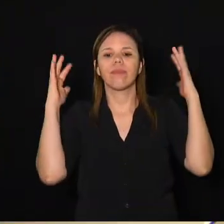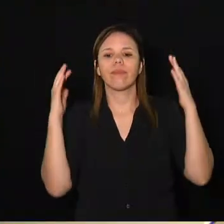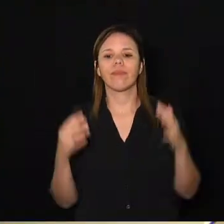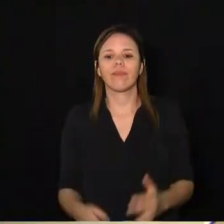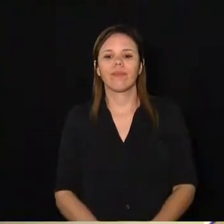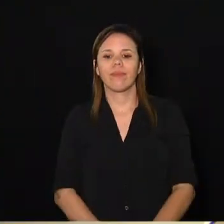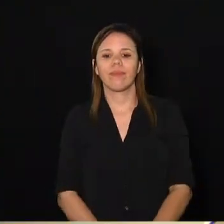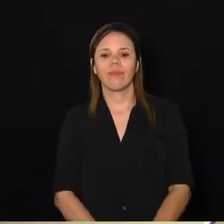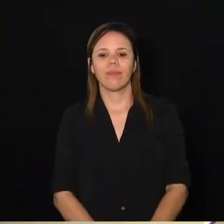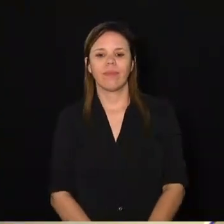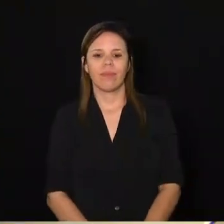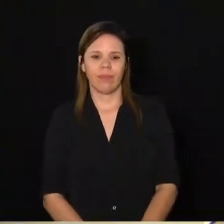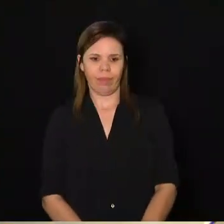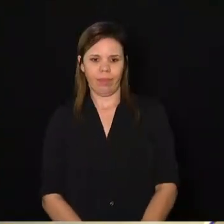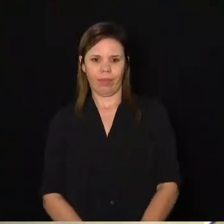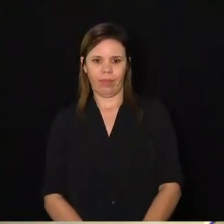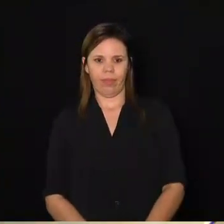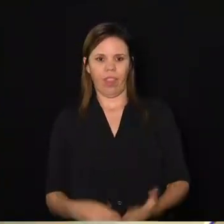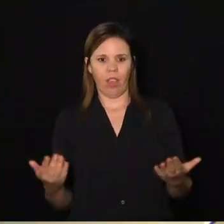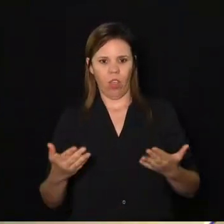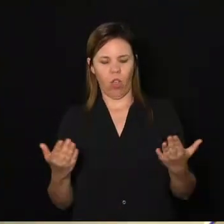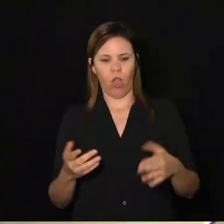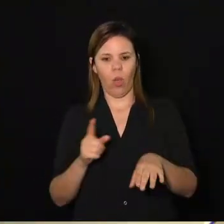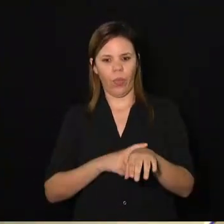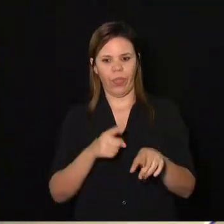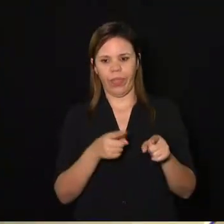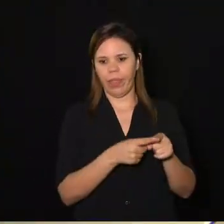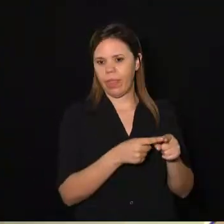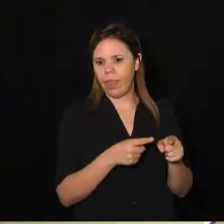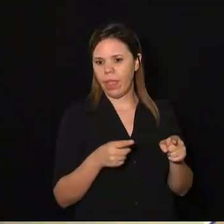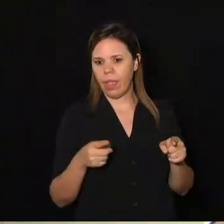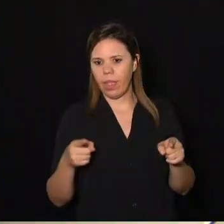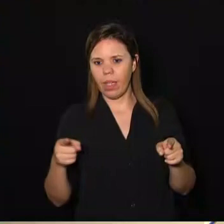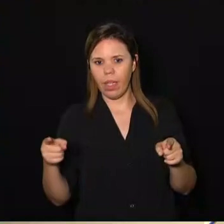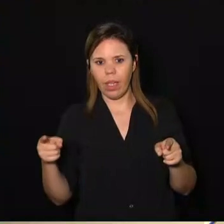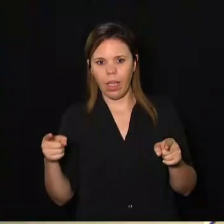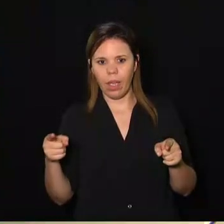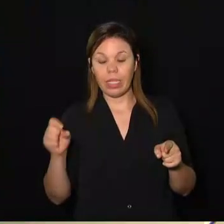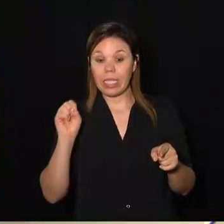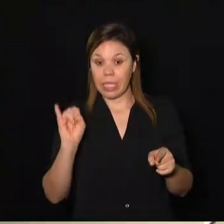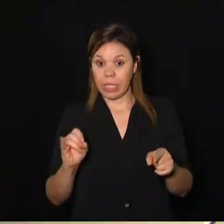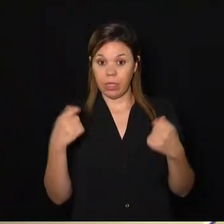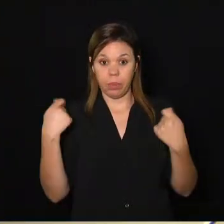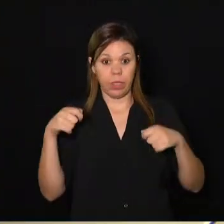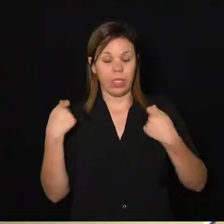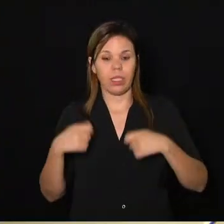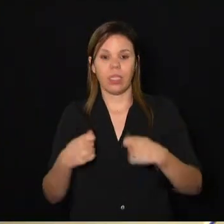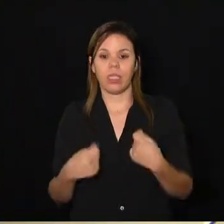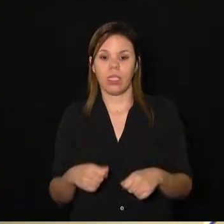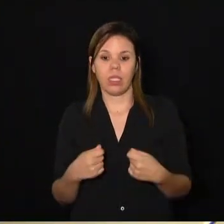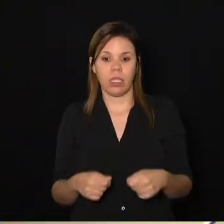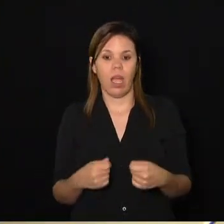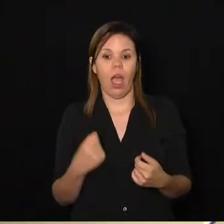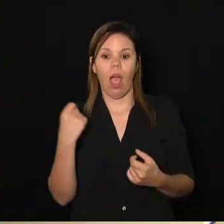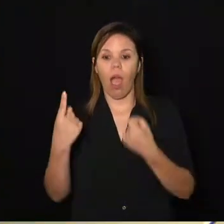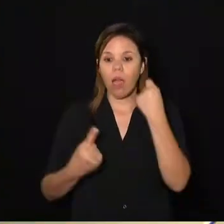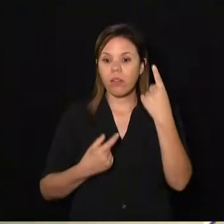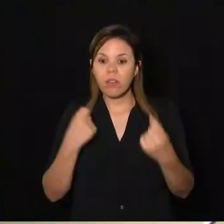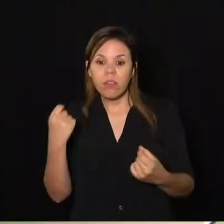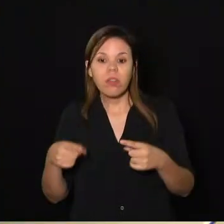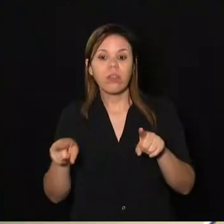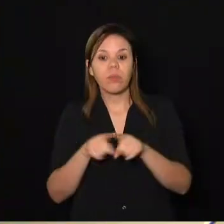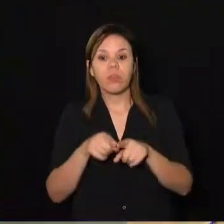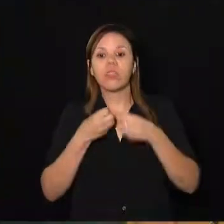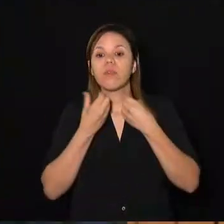nós estamos cumprindo rigorosamente o tempo mas se houver necessidade de ambas as partes utilizar mais um